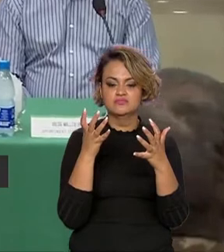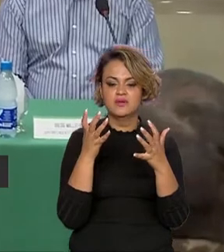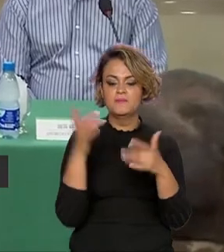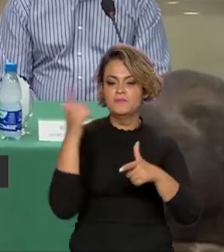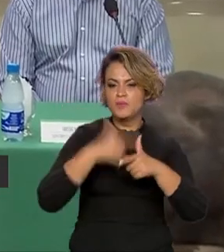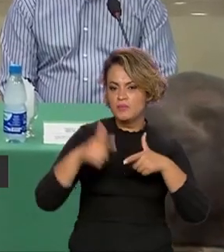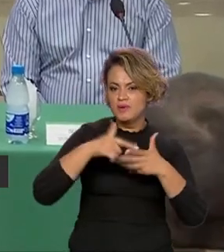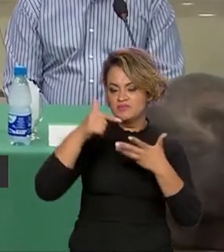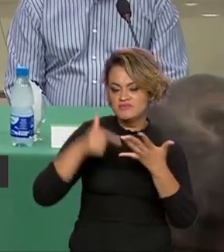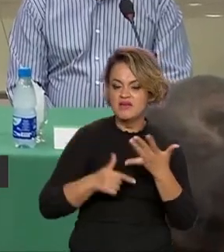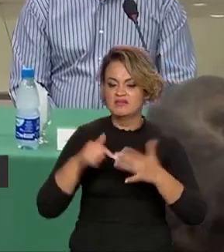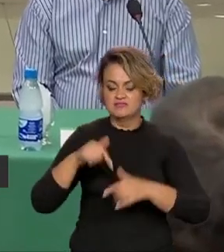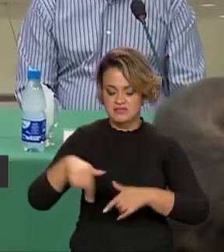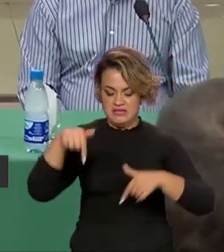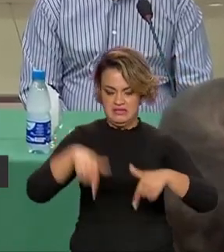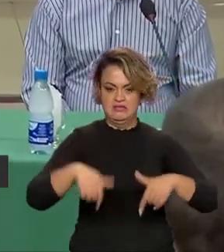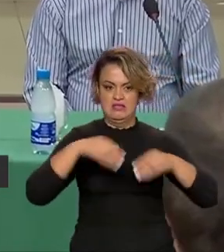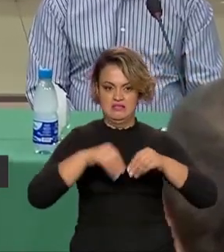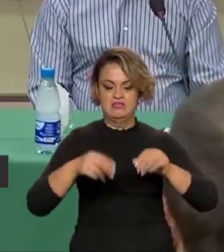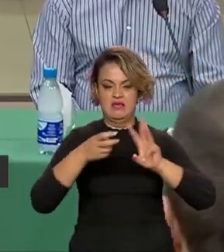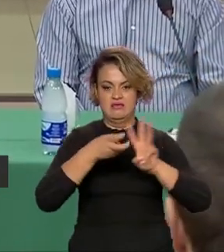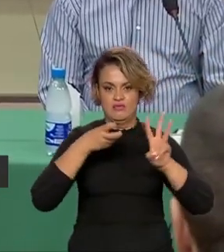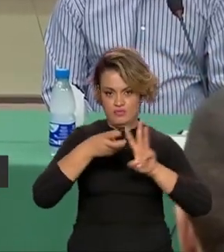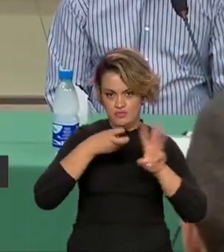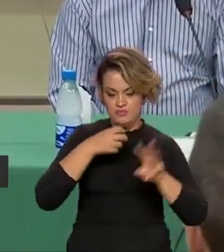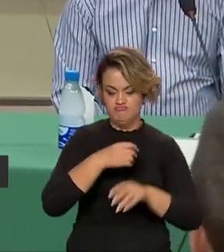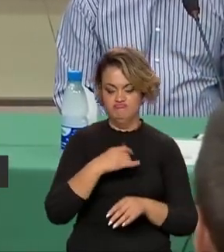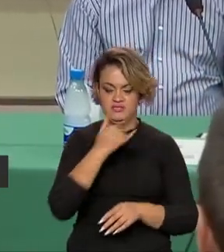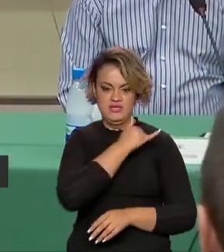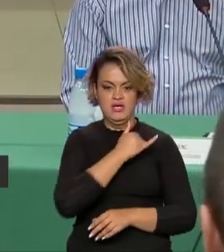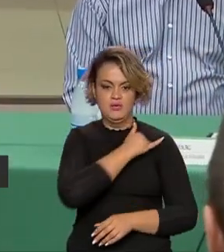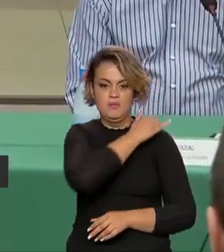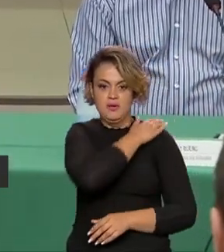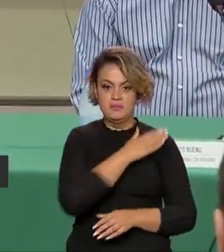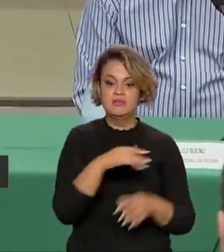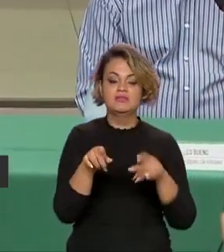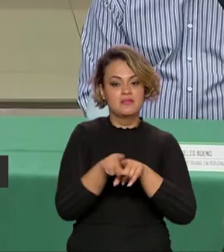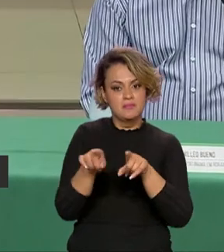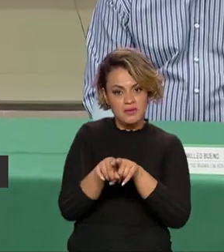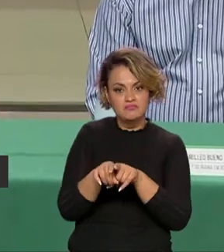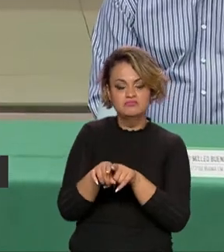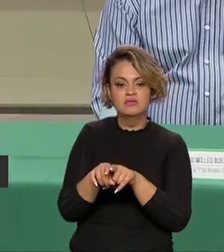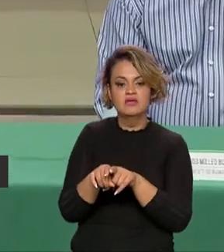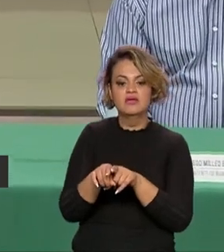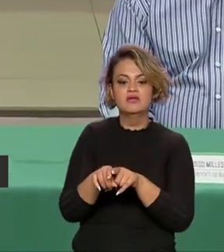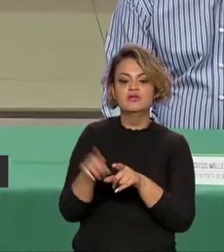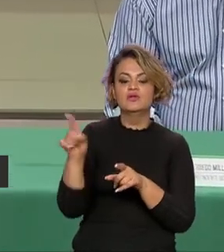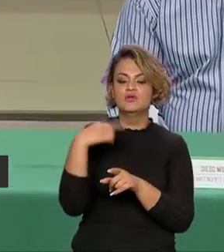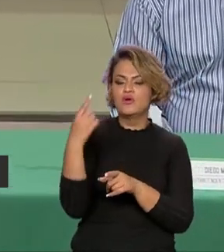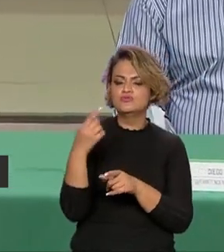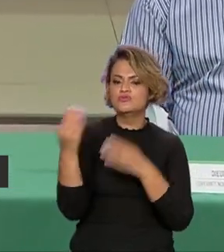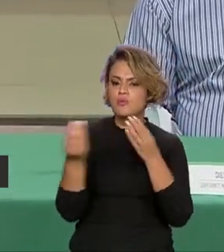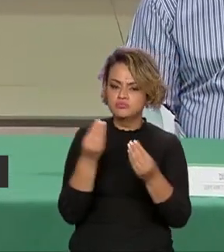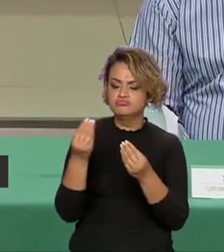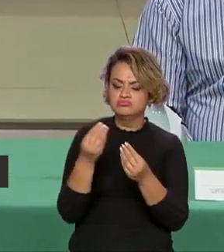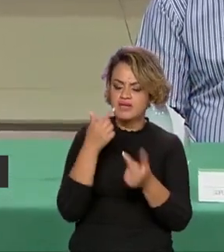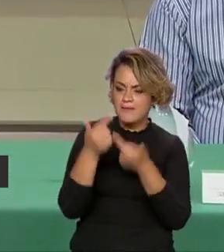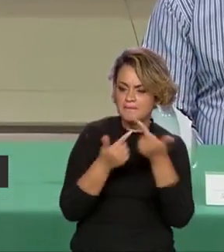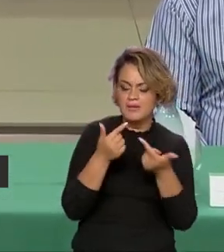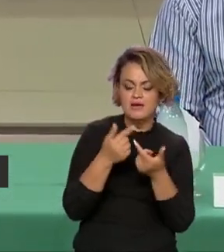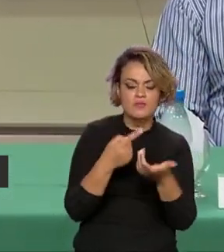os problemas aqui na terra indígena de Yanomami e, principalmente, como nós fazemos isso de uma